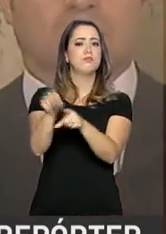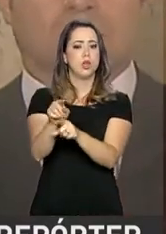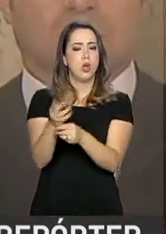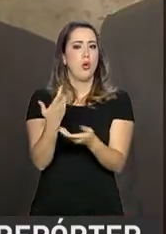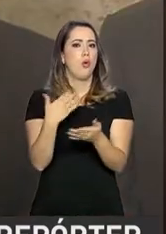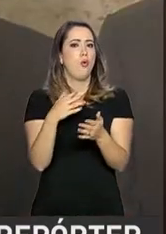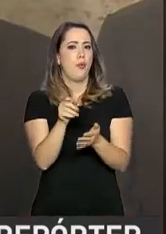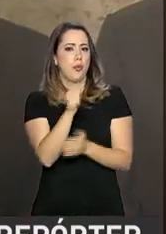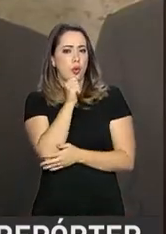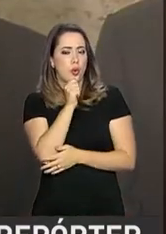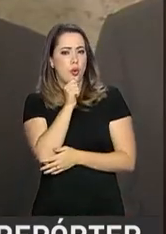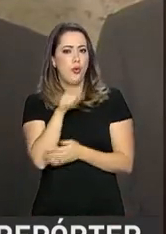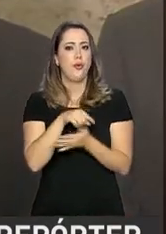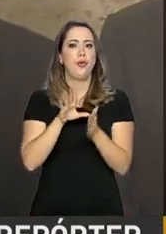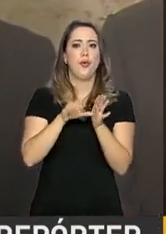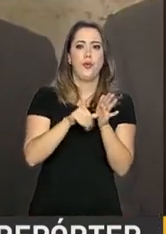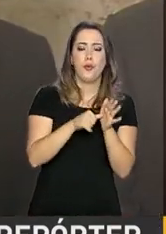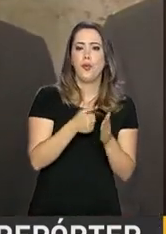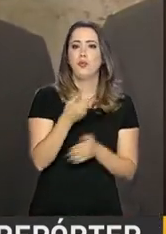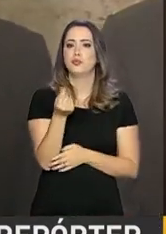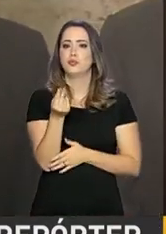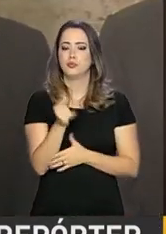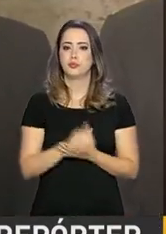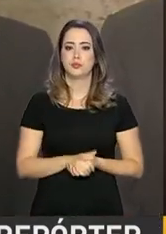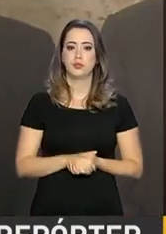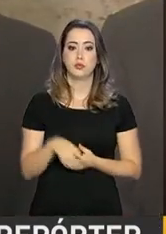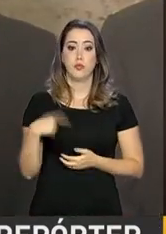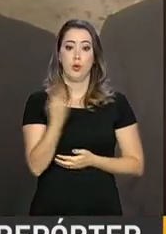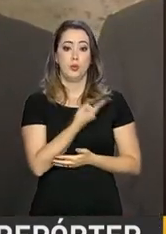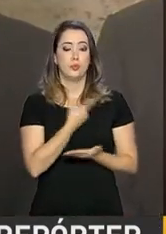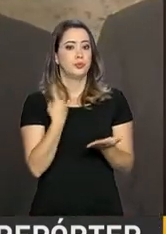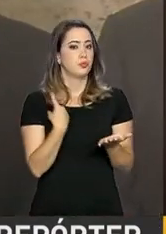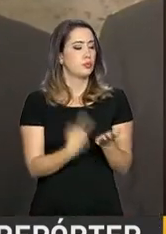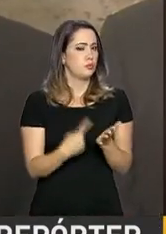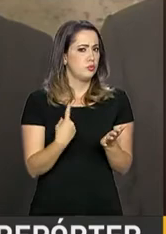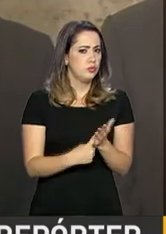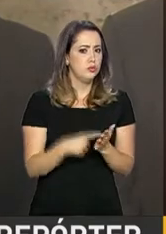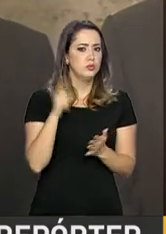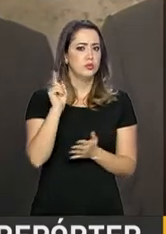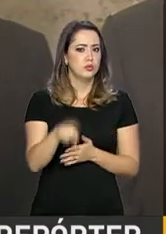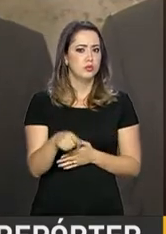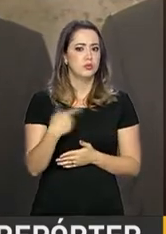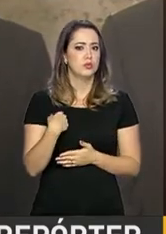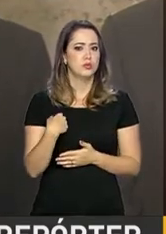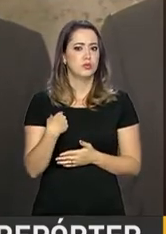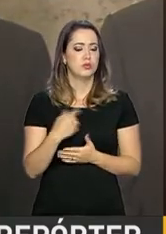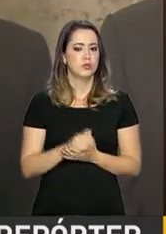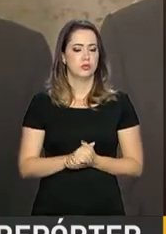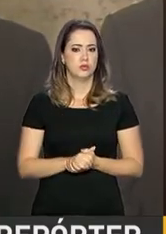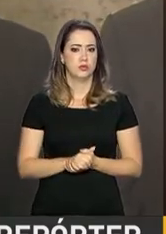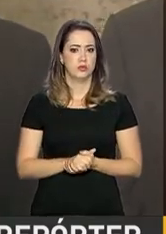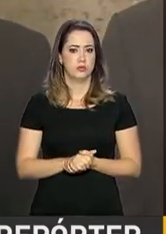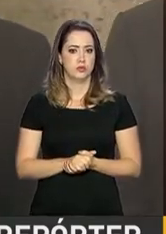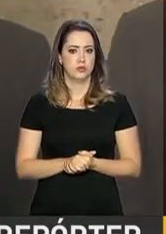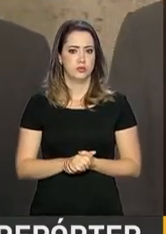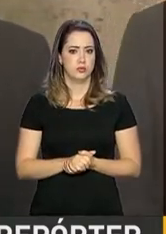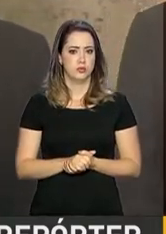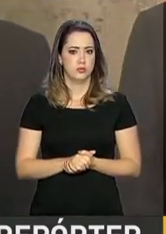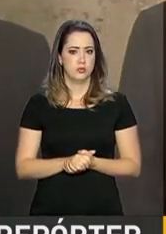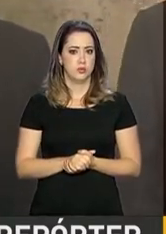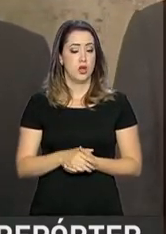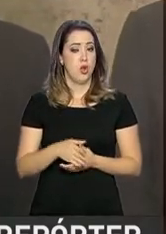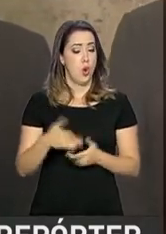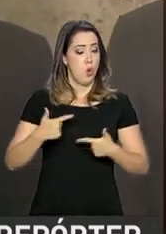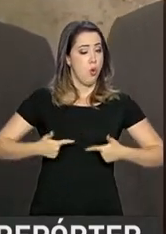dinheiro ratificar o nosso compromisso é um anseio profundo deixando o churrasco que possam permitir lutar mais eficientemente contra o